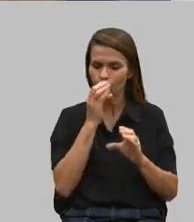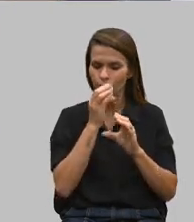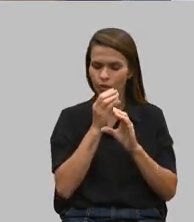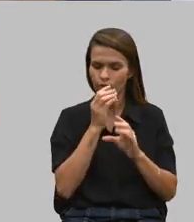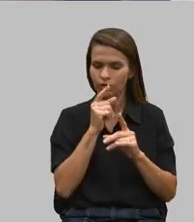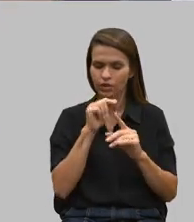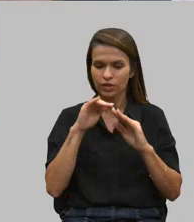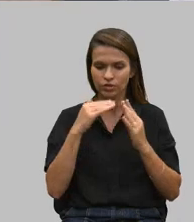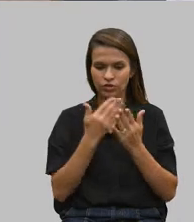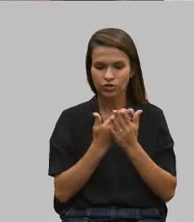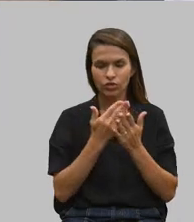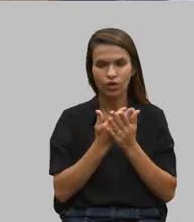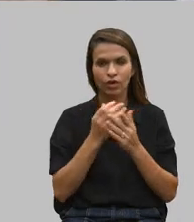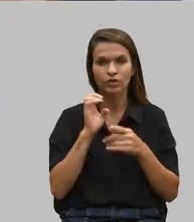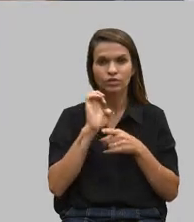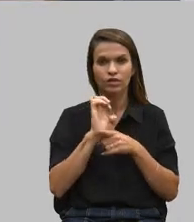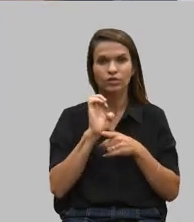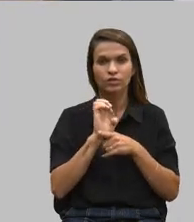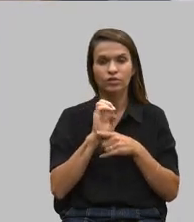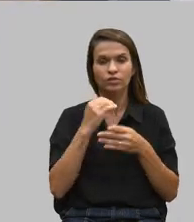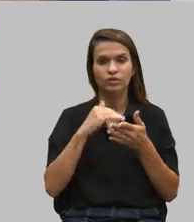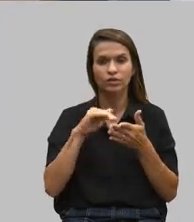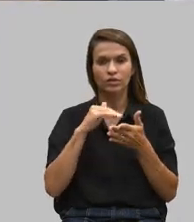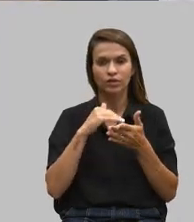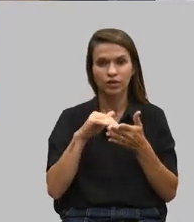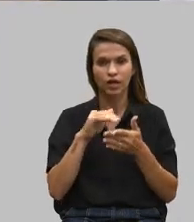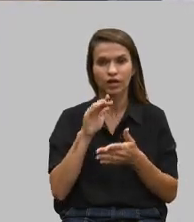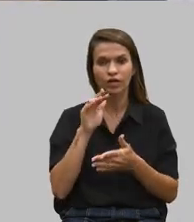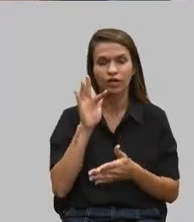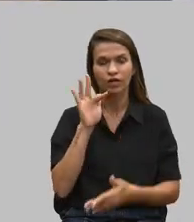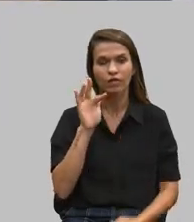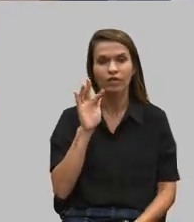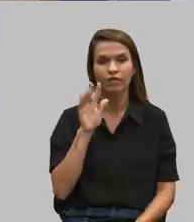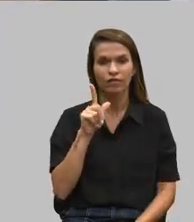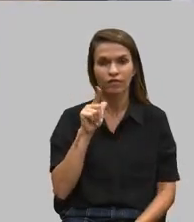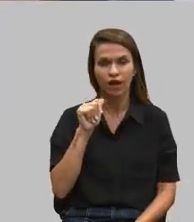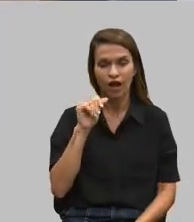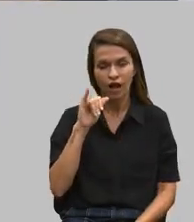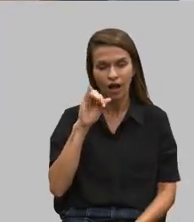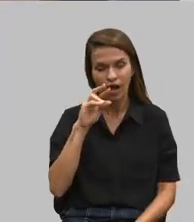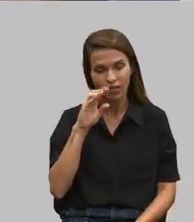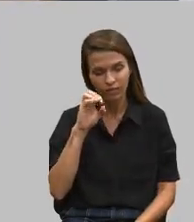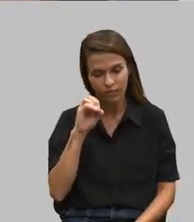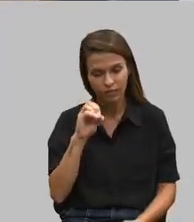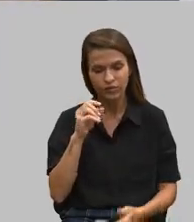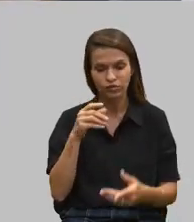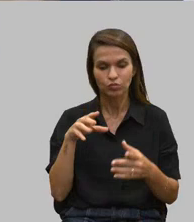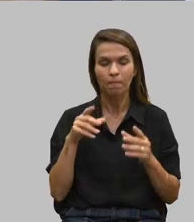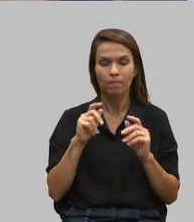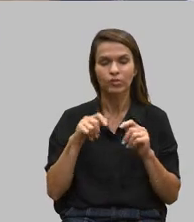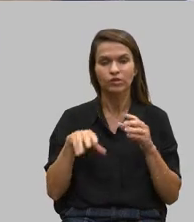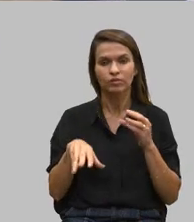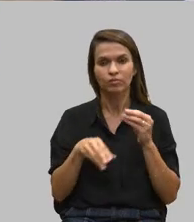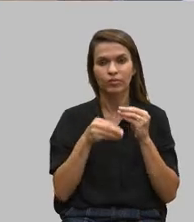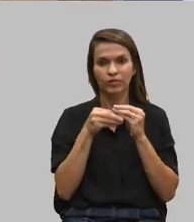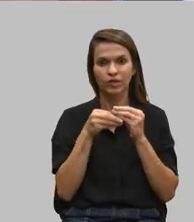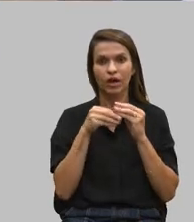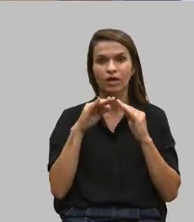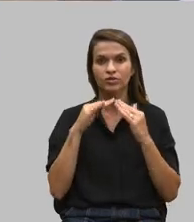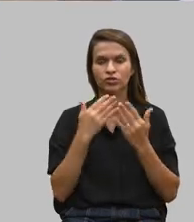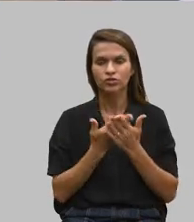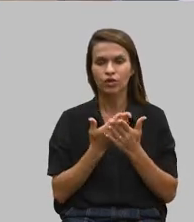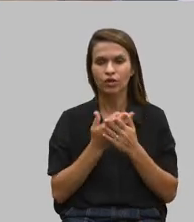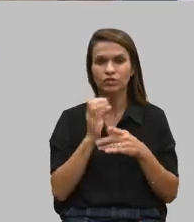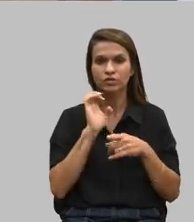estaduais que o secretário Fábio deixou para que eu pudesse complementá-lo que é as escolas estaduais